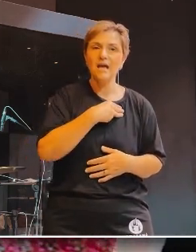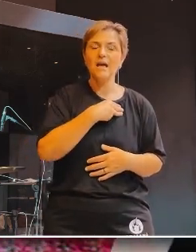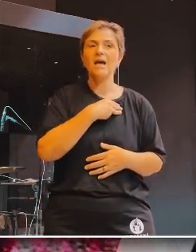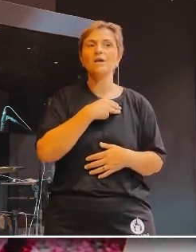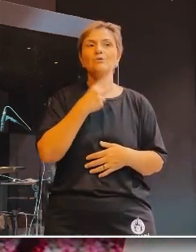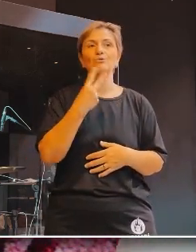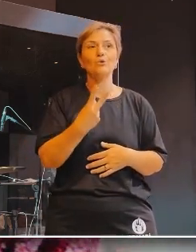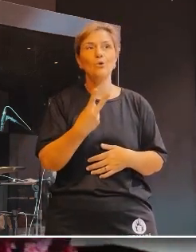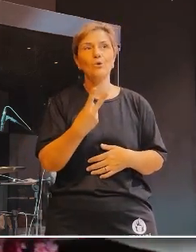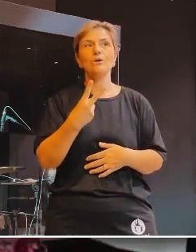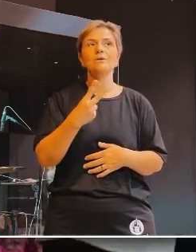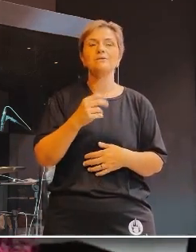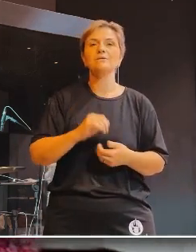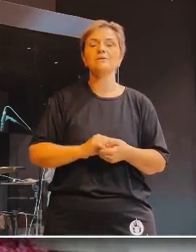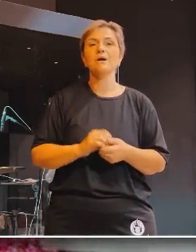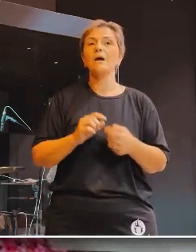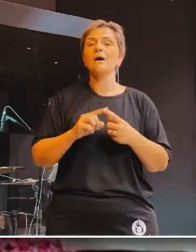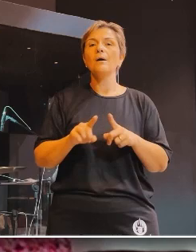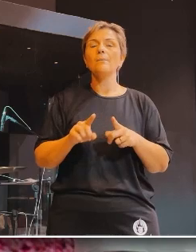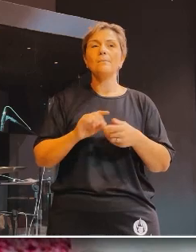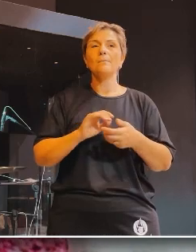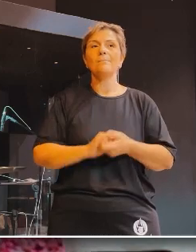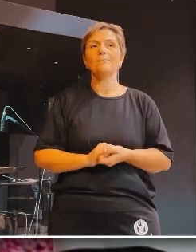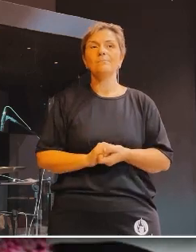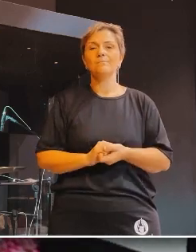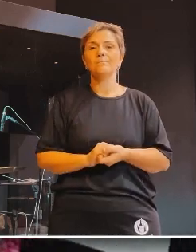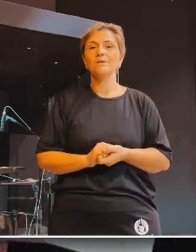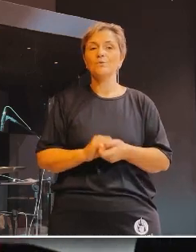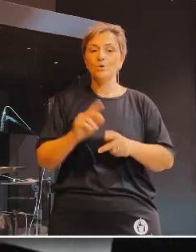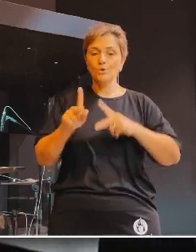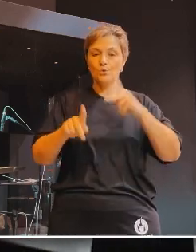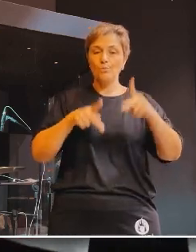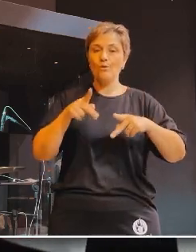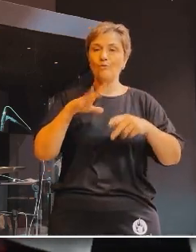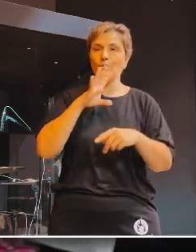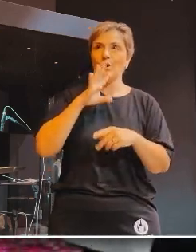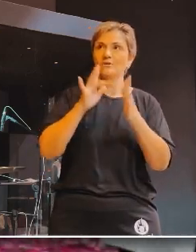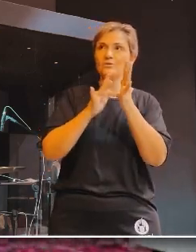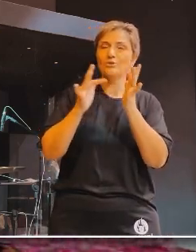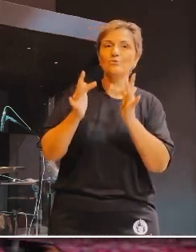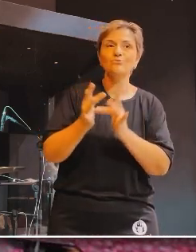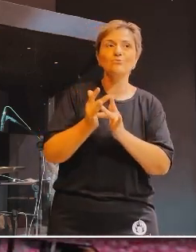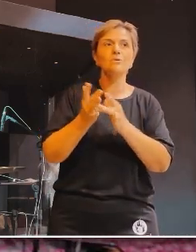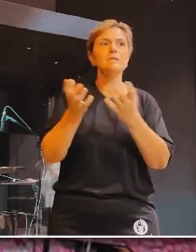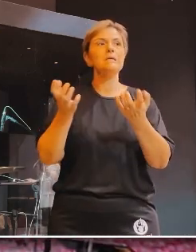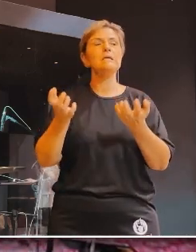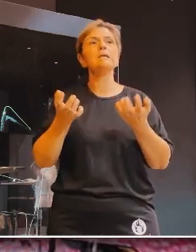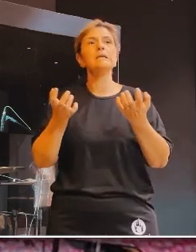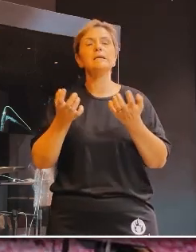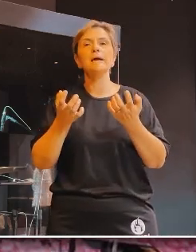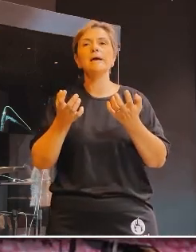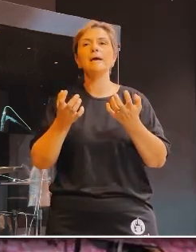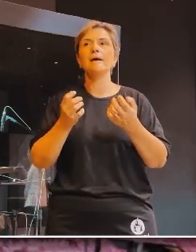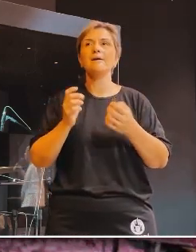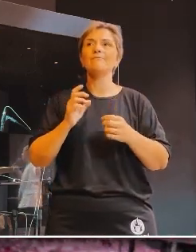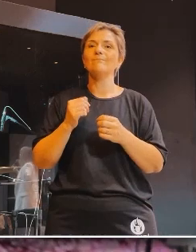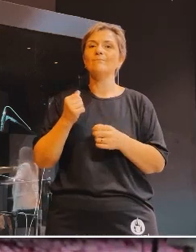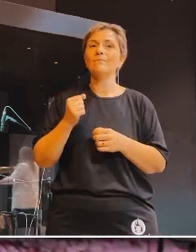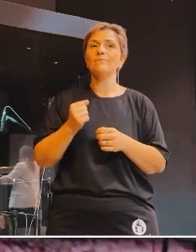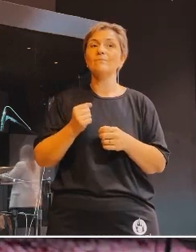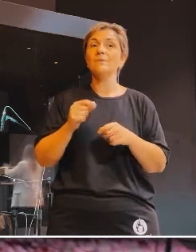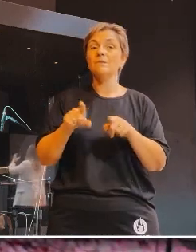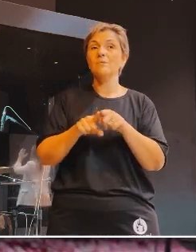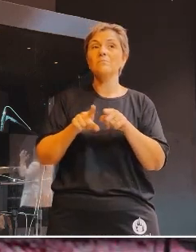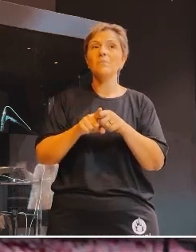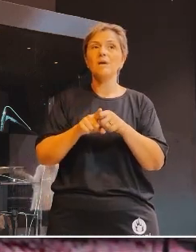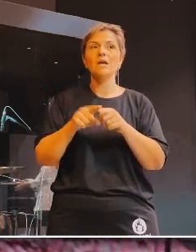por vez. Mas quando o povo conhece Jesus, ele fica deslumbrado com o poder e com o amor de Deus. E ele quer contagiar